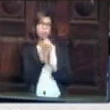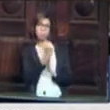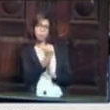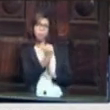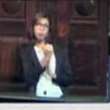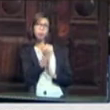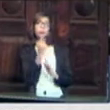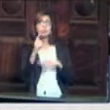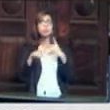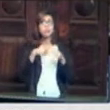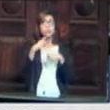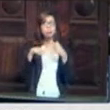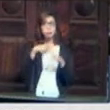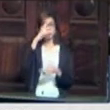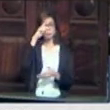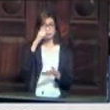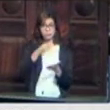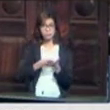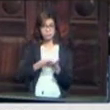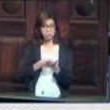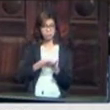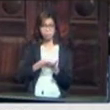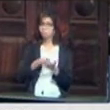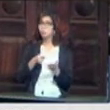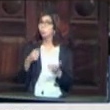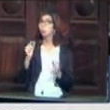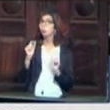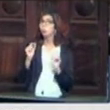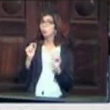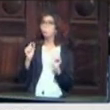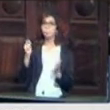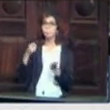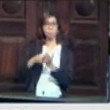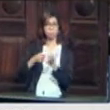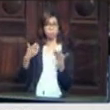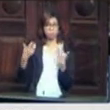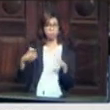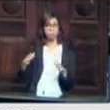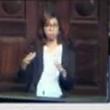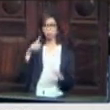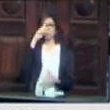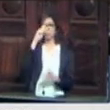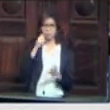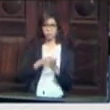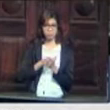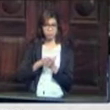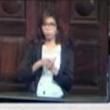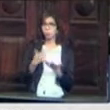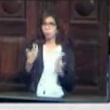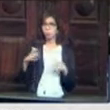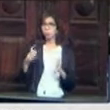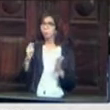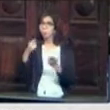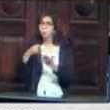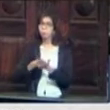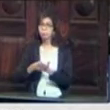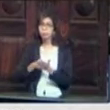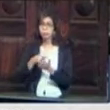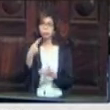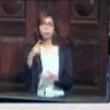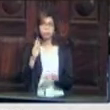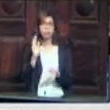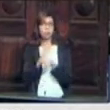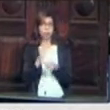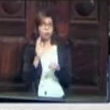provento e depois decido não pagar. E quando decido não pagar, quero o apoio, quero